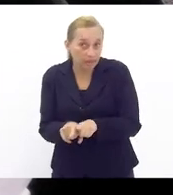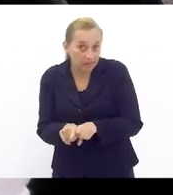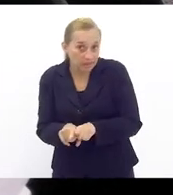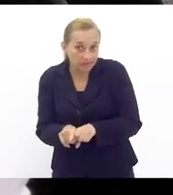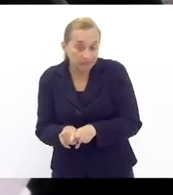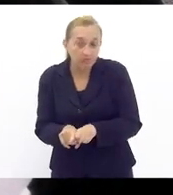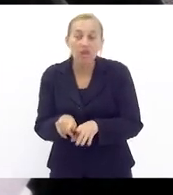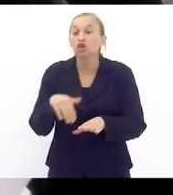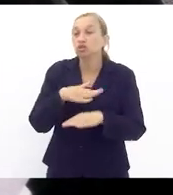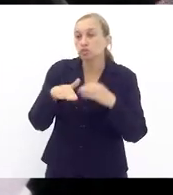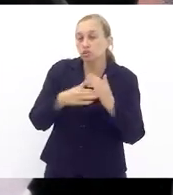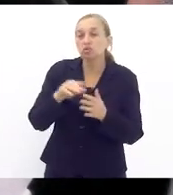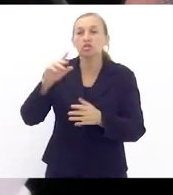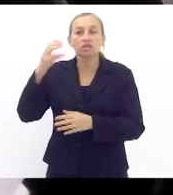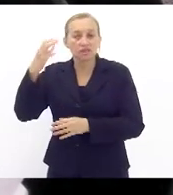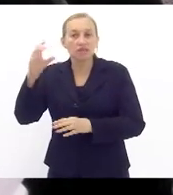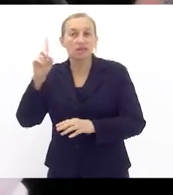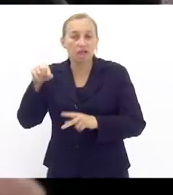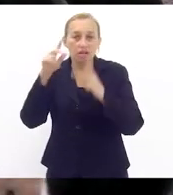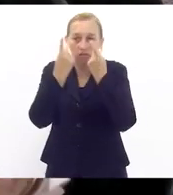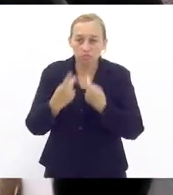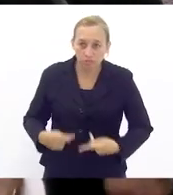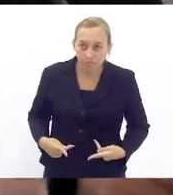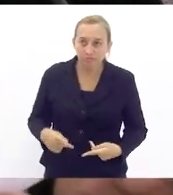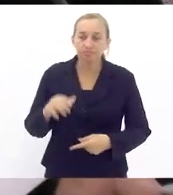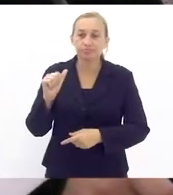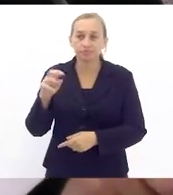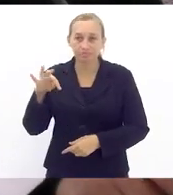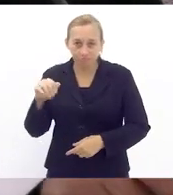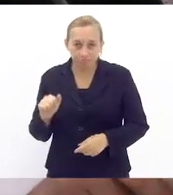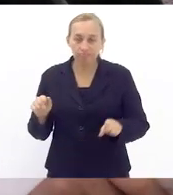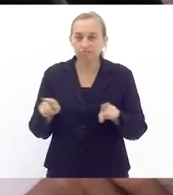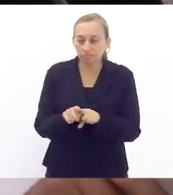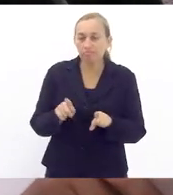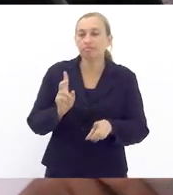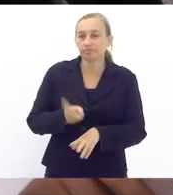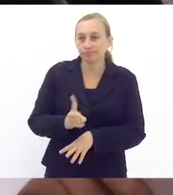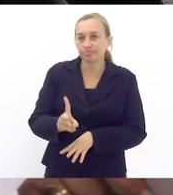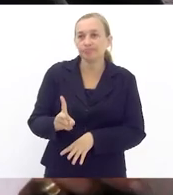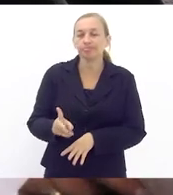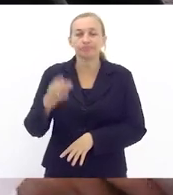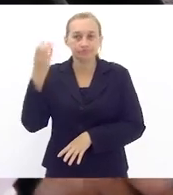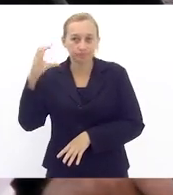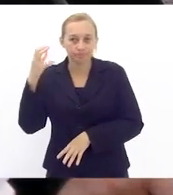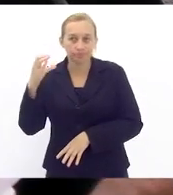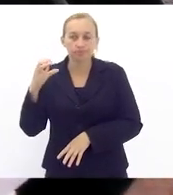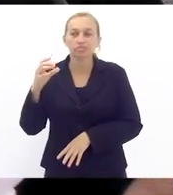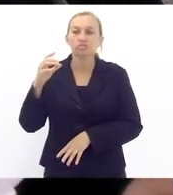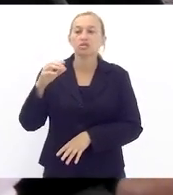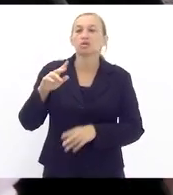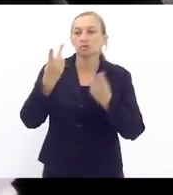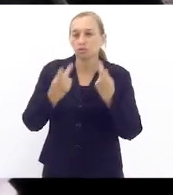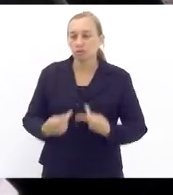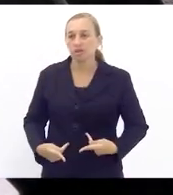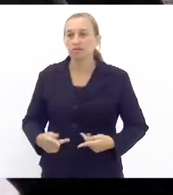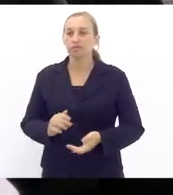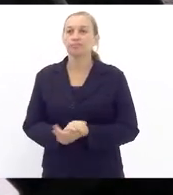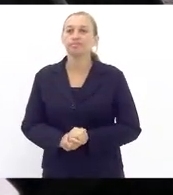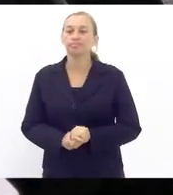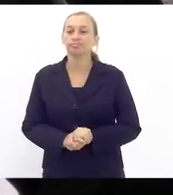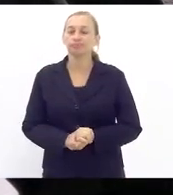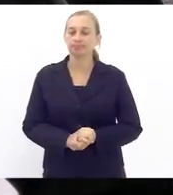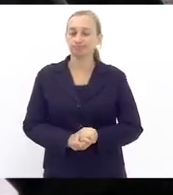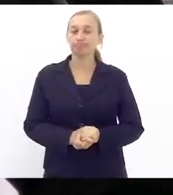ciências são humanas acho eu inclusive às exatas mas inclua sempre quando eu tô falando de ciências as ciências humanas e aí